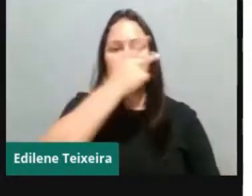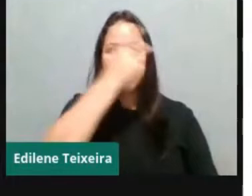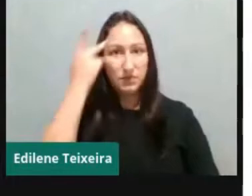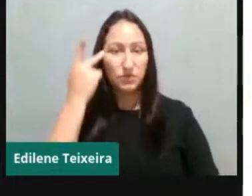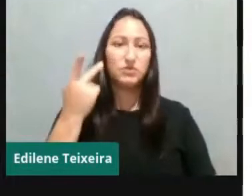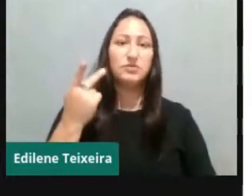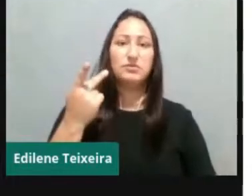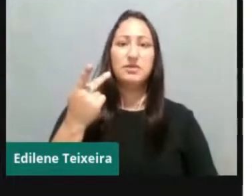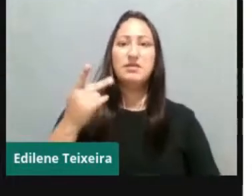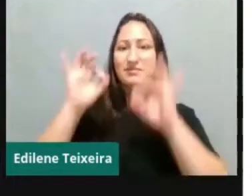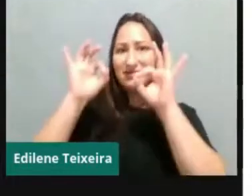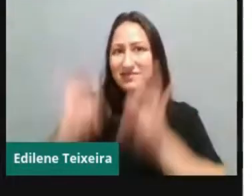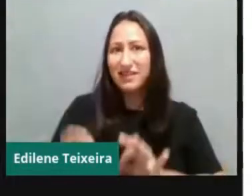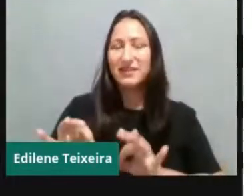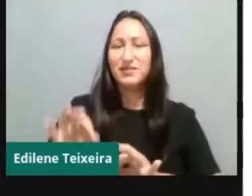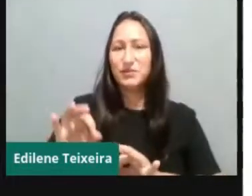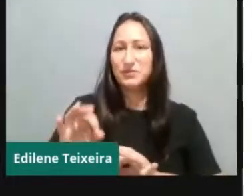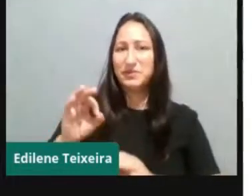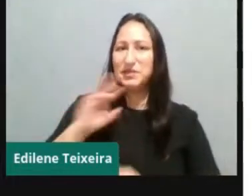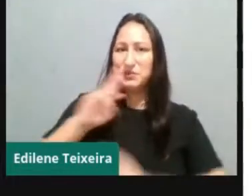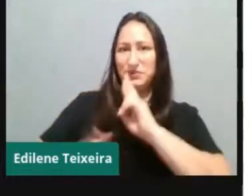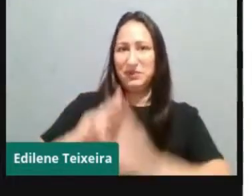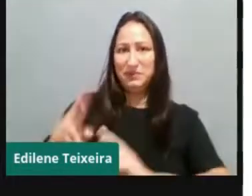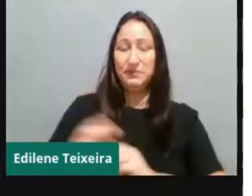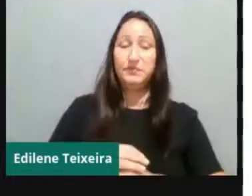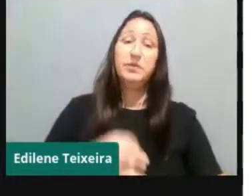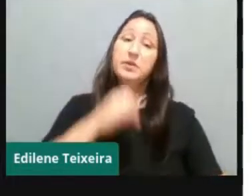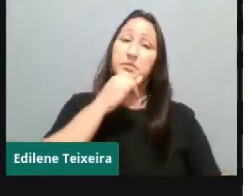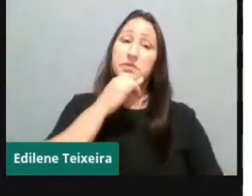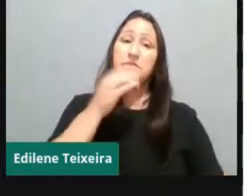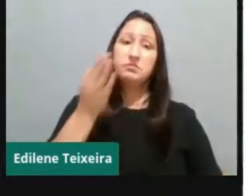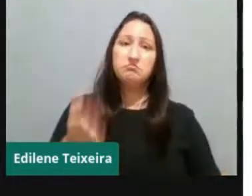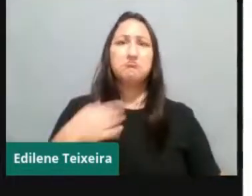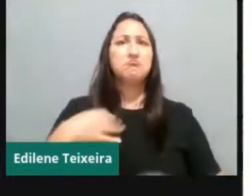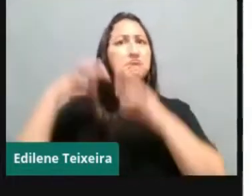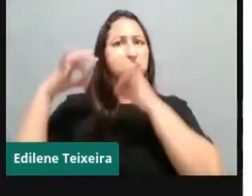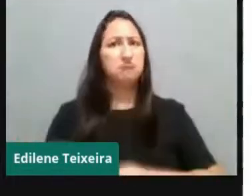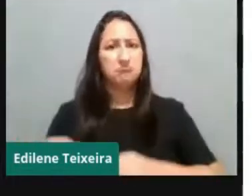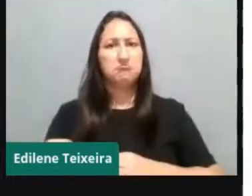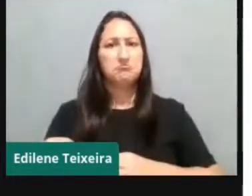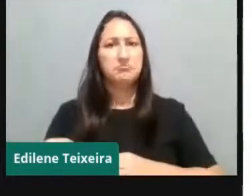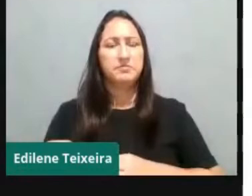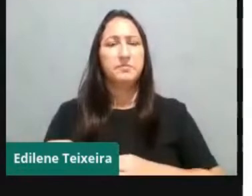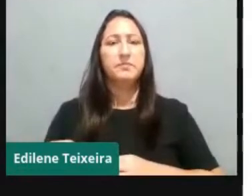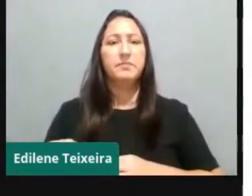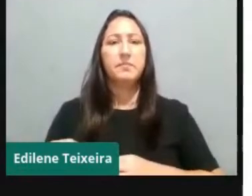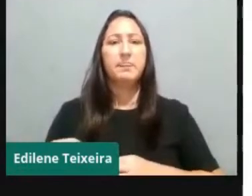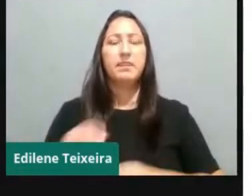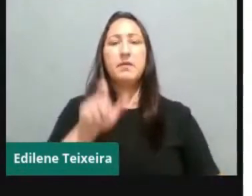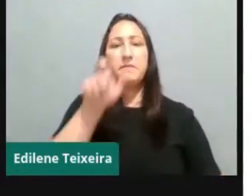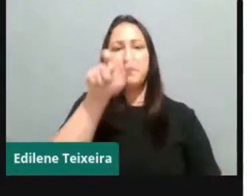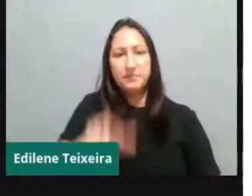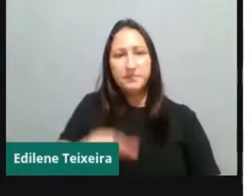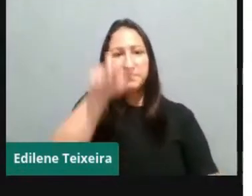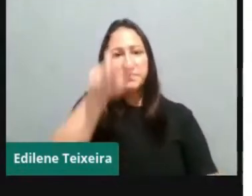estava correta, né? Então você vê que aqui, ó, o algoritmo está super confiante em relação a esses sujeitos, mas na borda da função